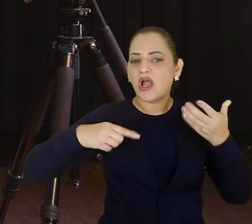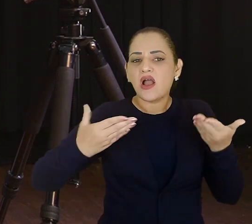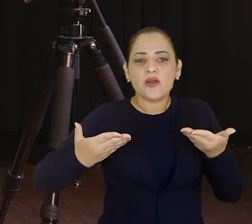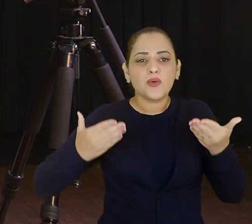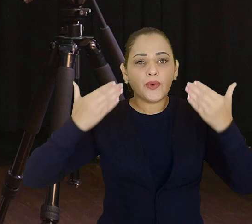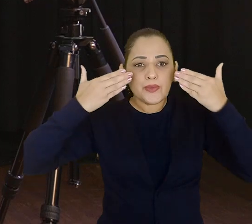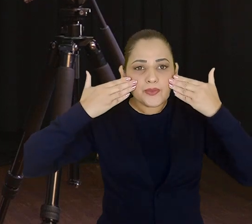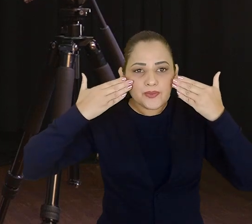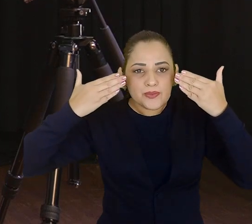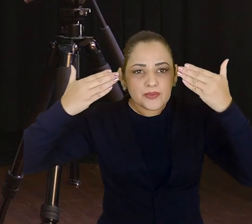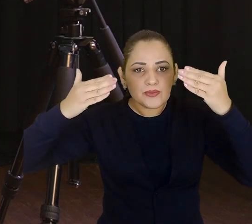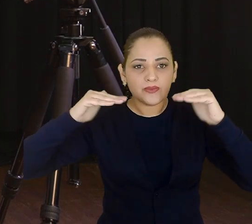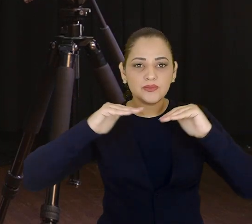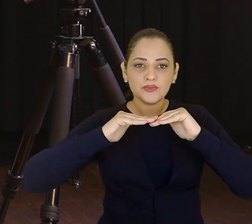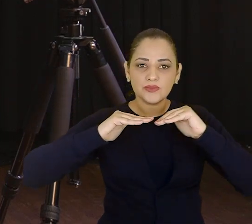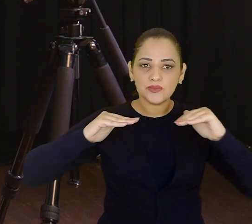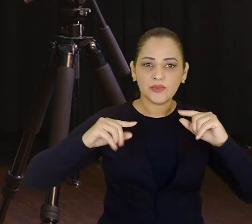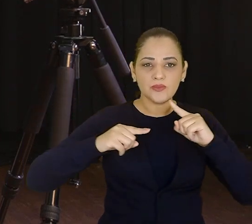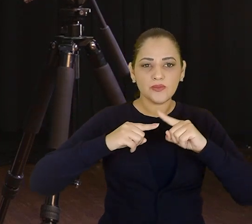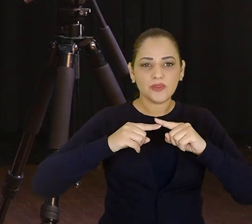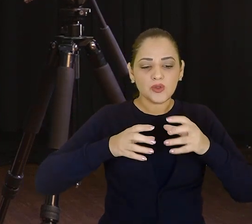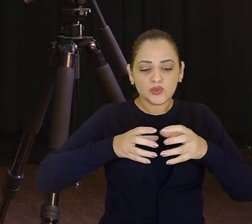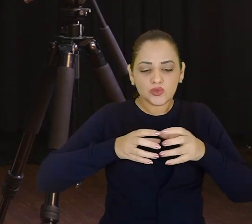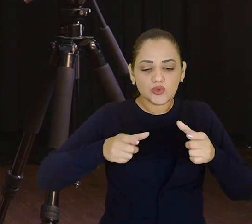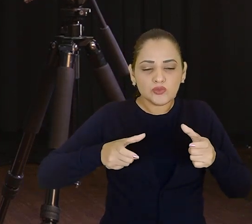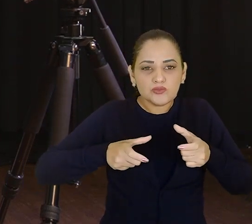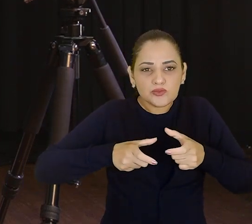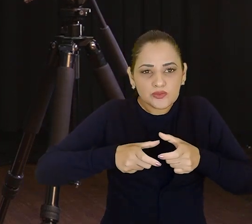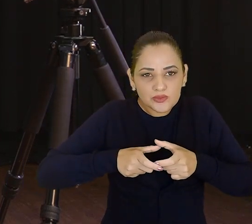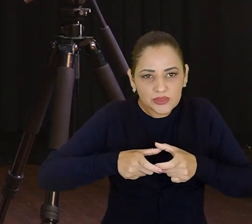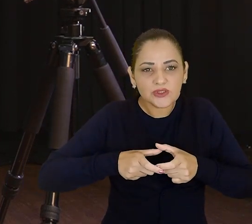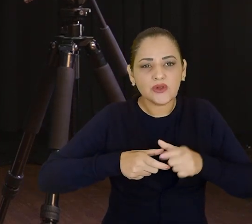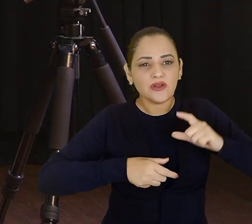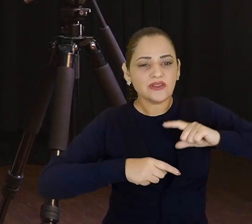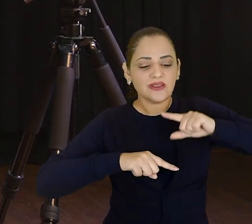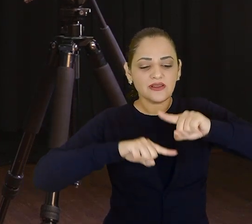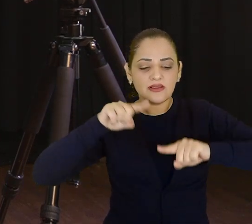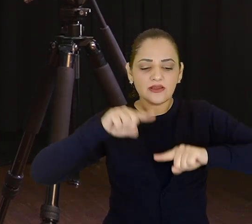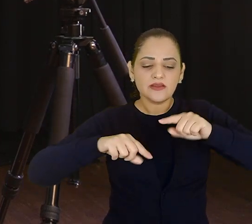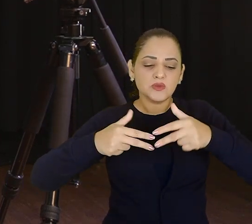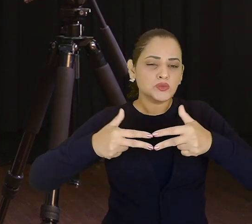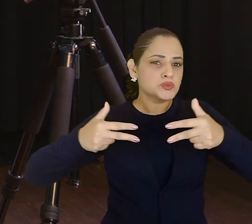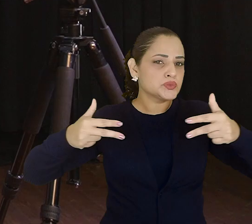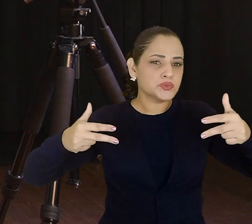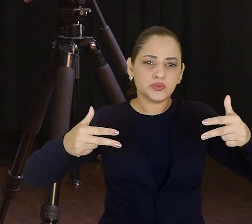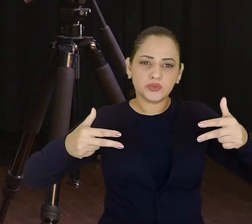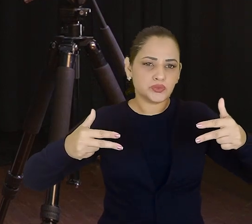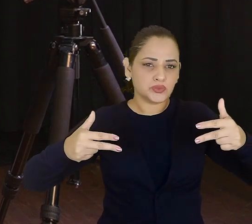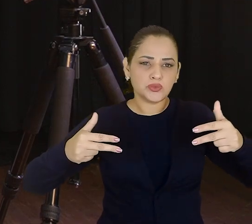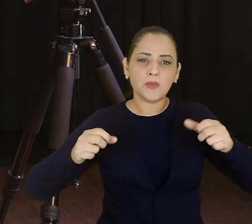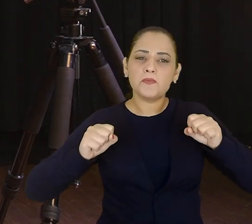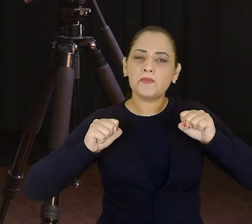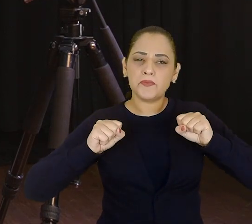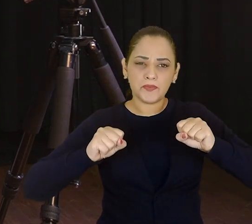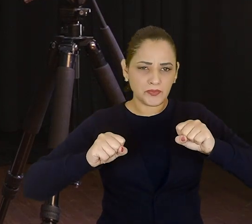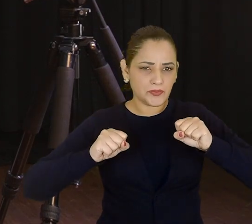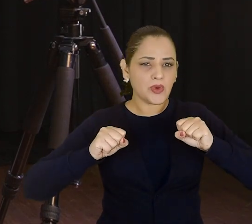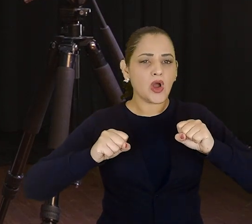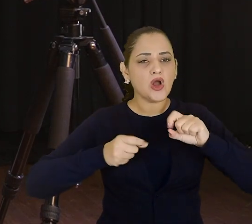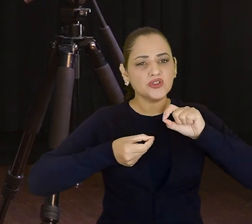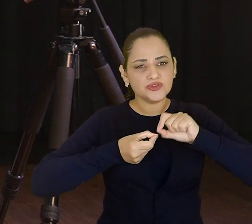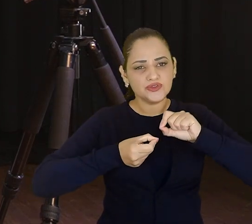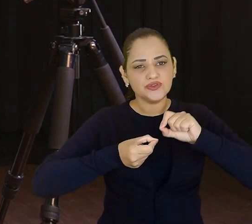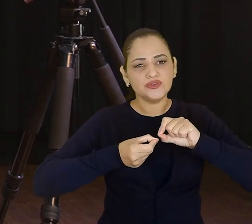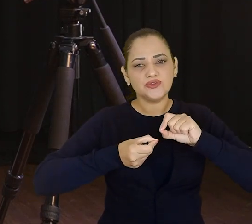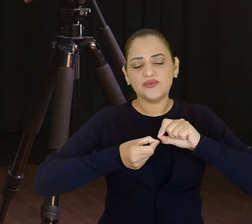de formação de acústica com violão, com cavaquinho e outros instrumentos, aí você pode fazer os dois aqui.